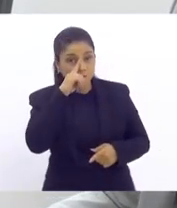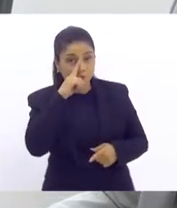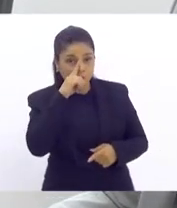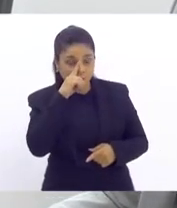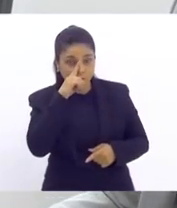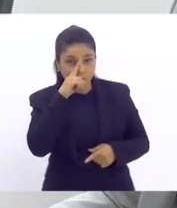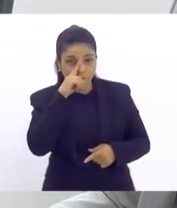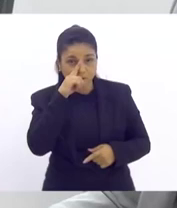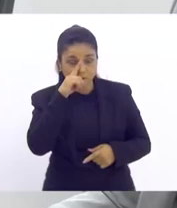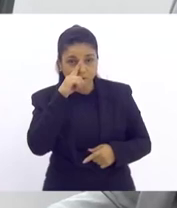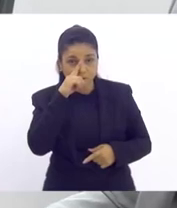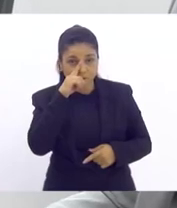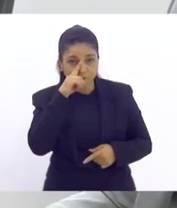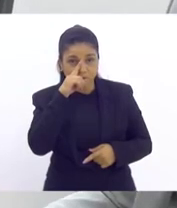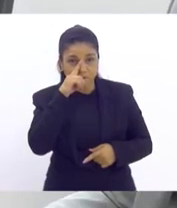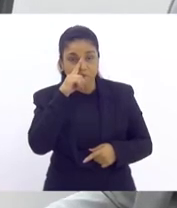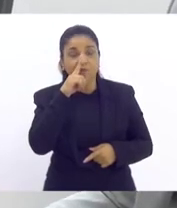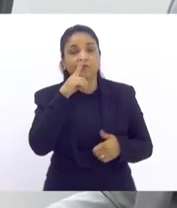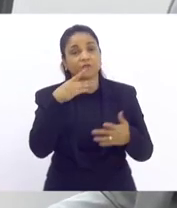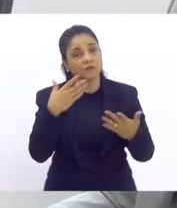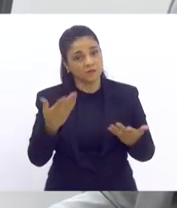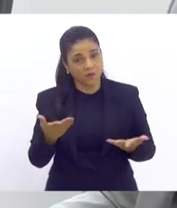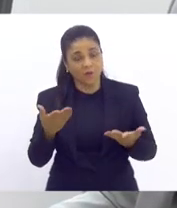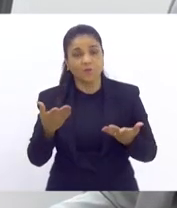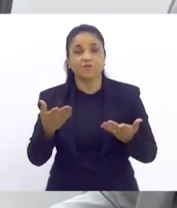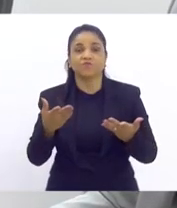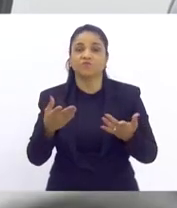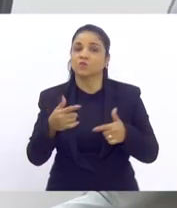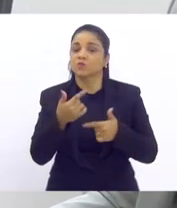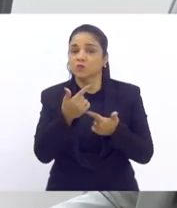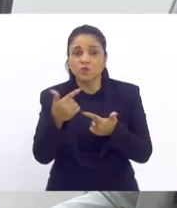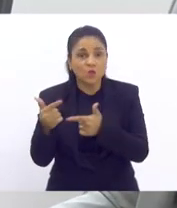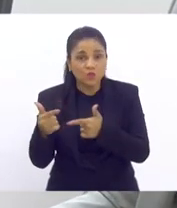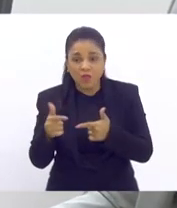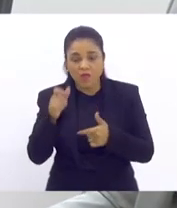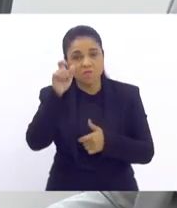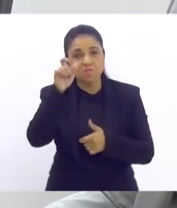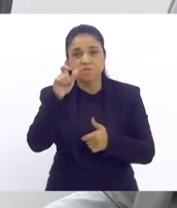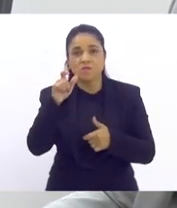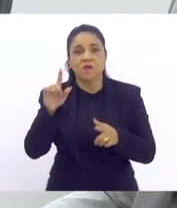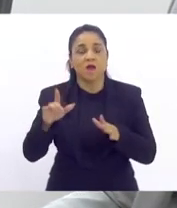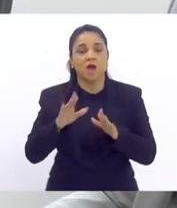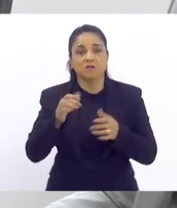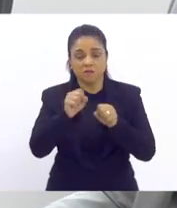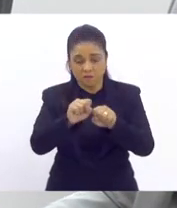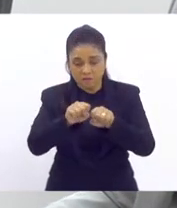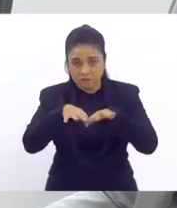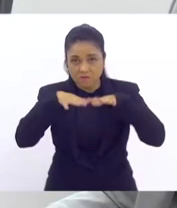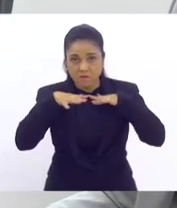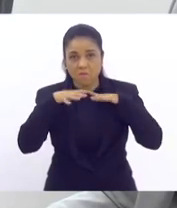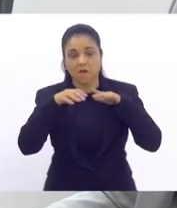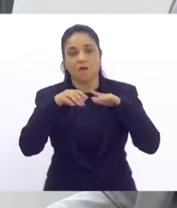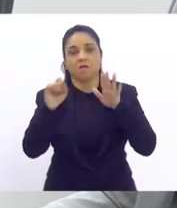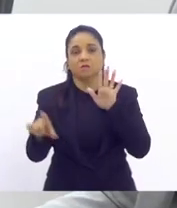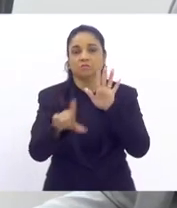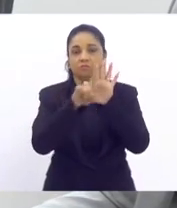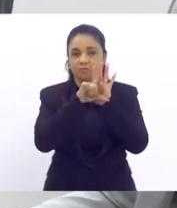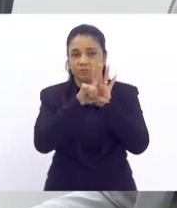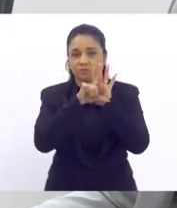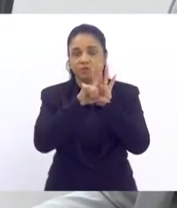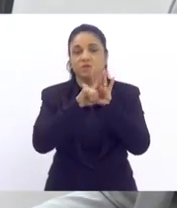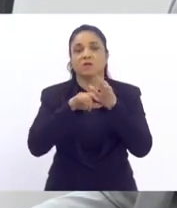aí com toda a vênia não existe ninguém mas competente que as assembleias legislativas o eventualmente